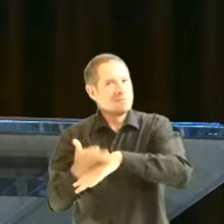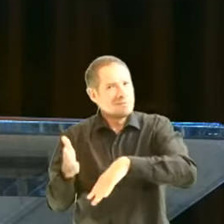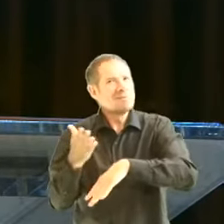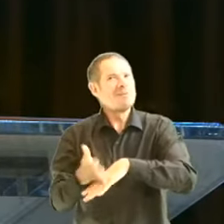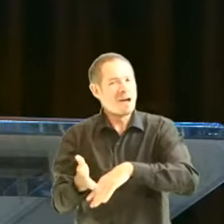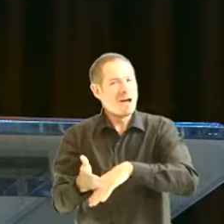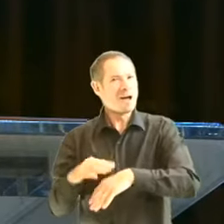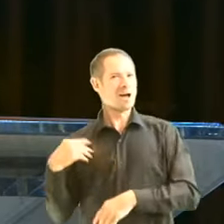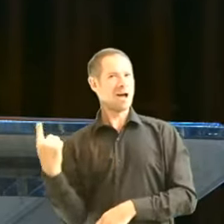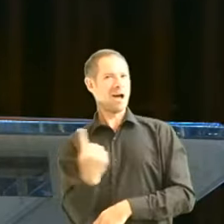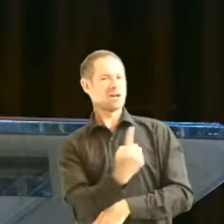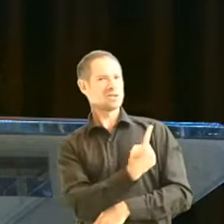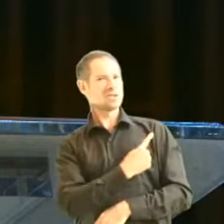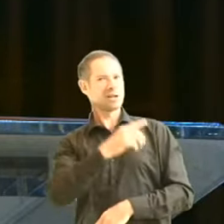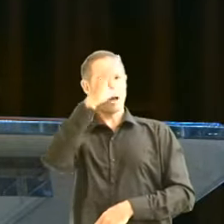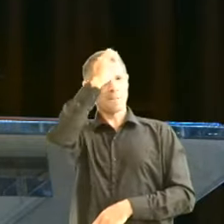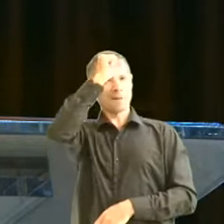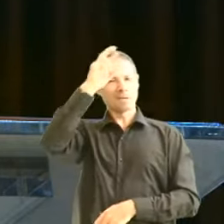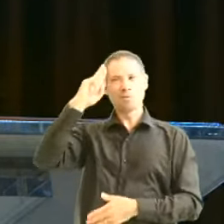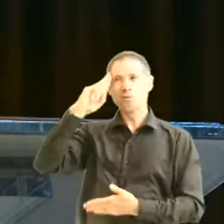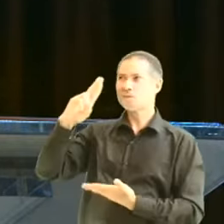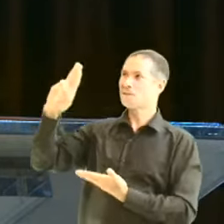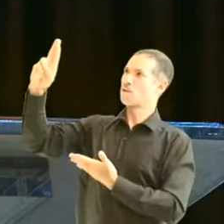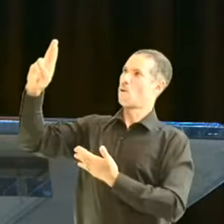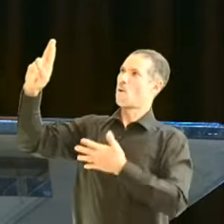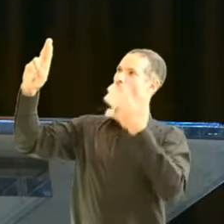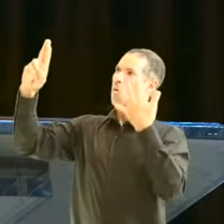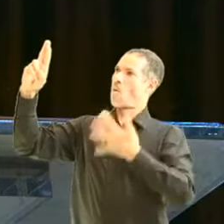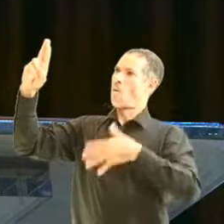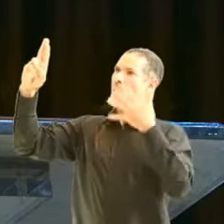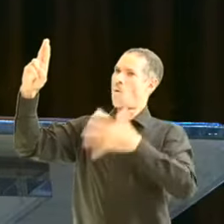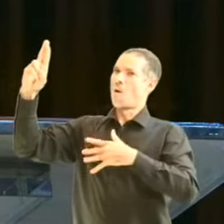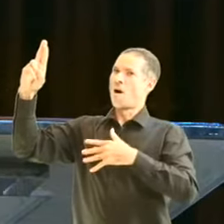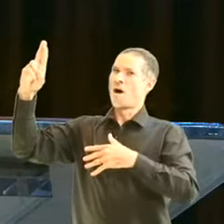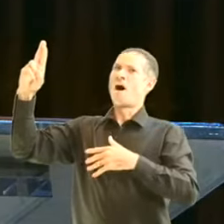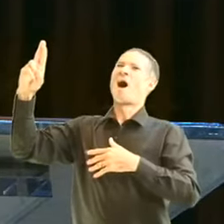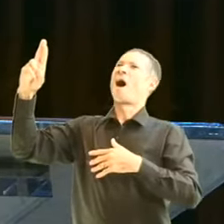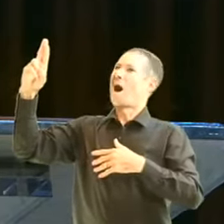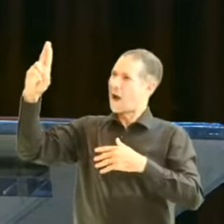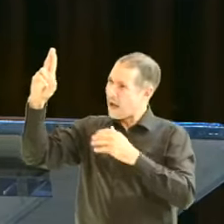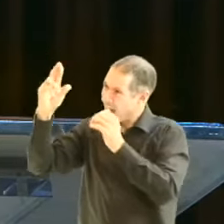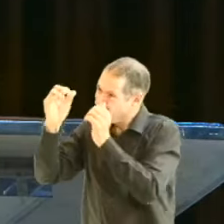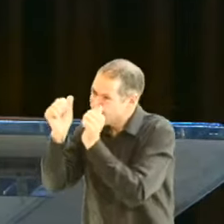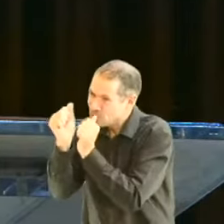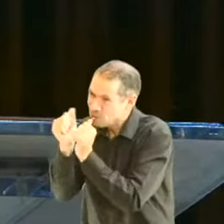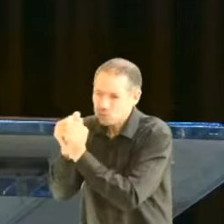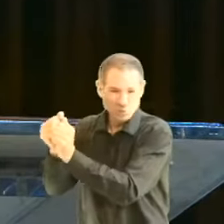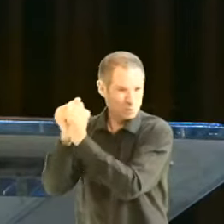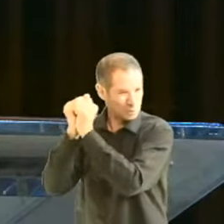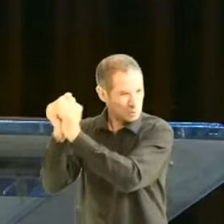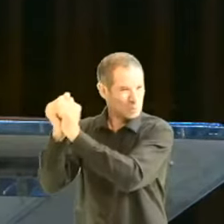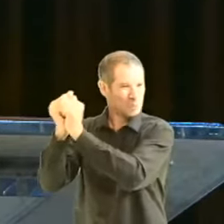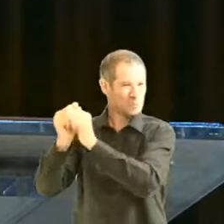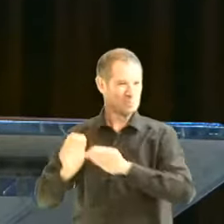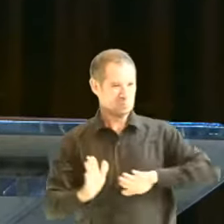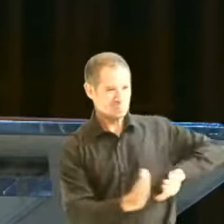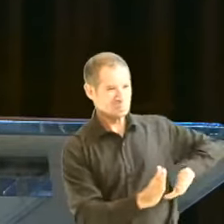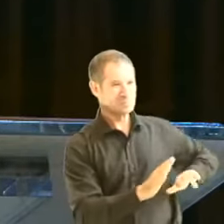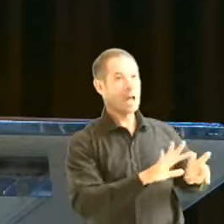E aí a gente vai aprender que o Senhor é tremendo e vale a pena andar com Ele. Essa